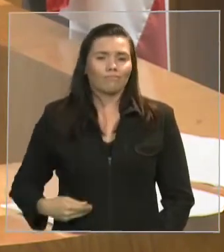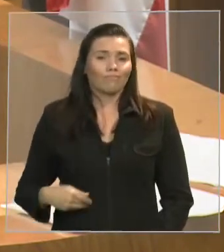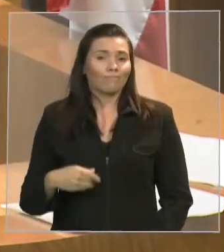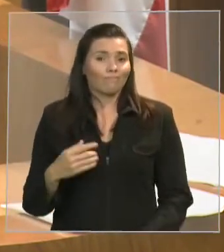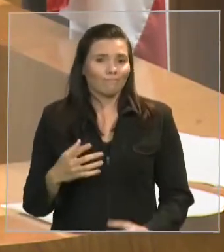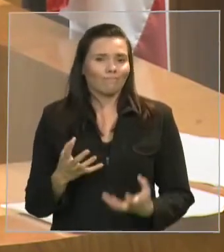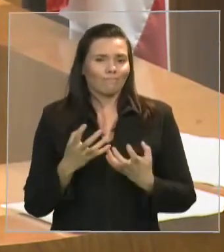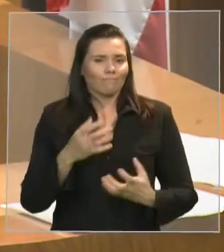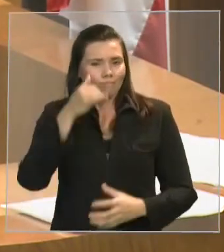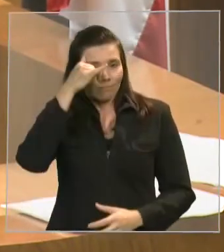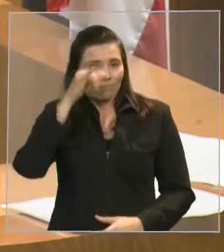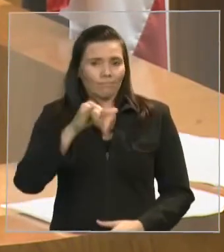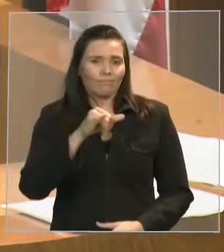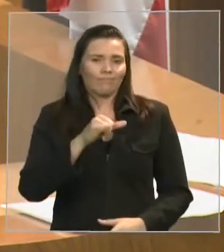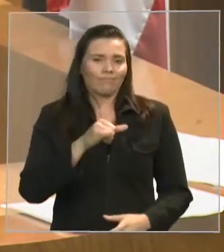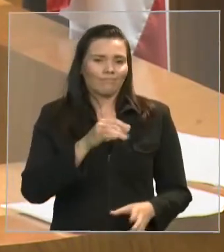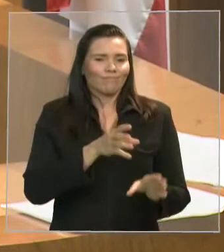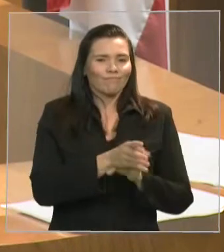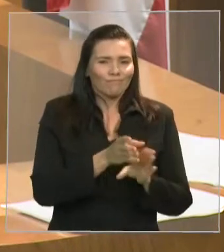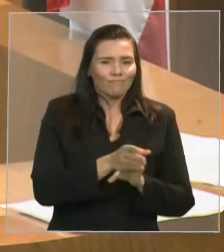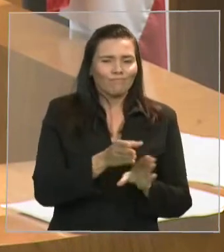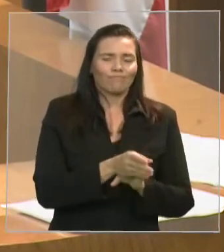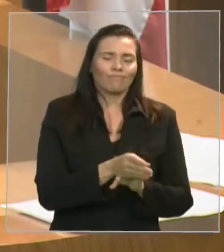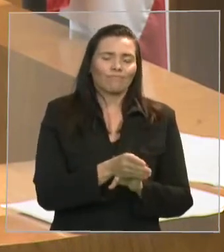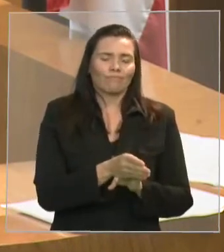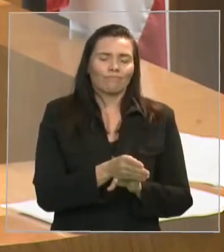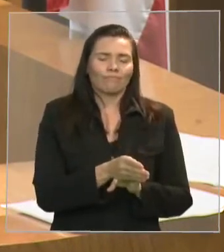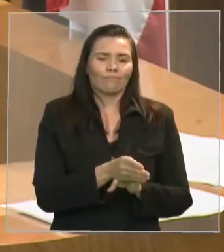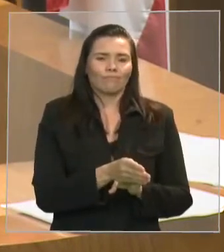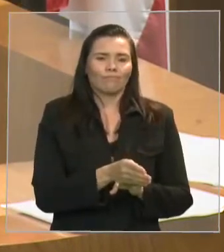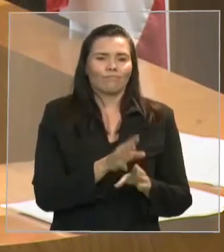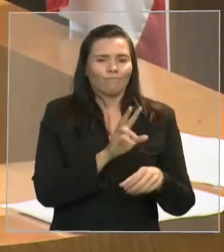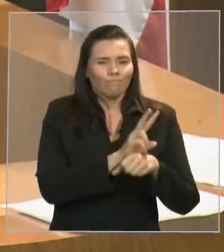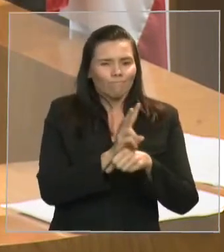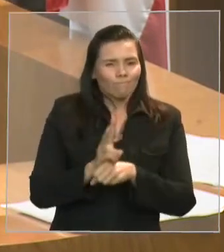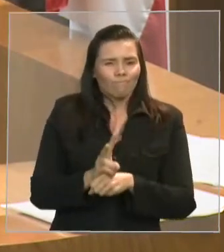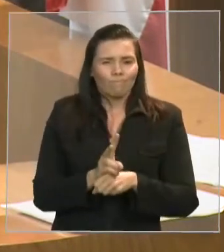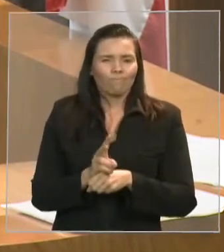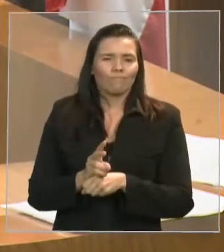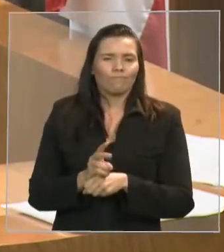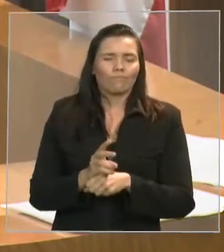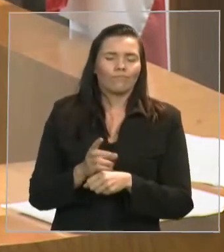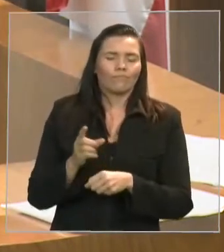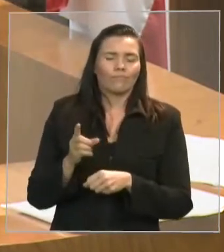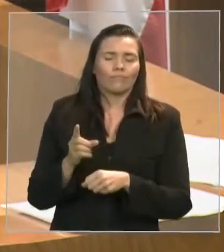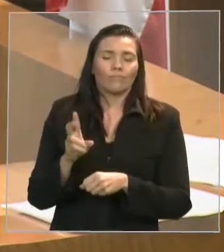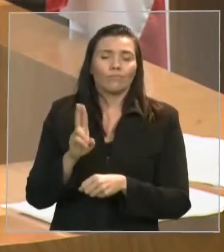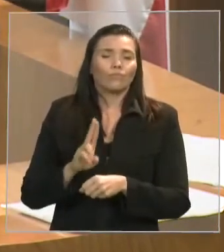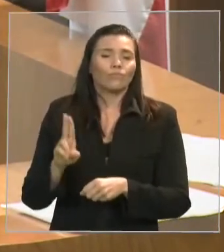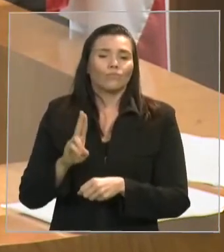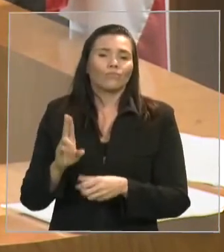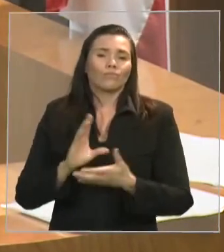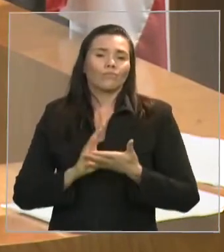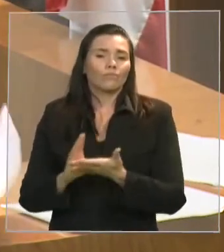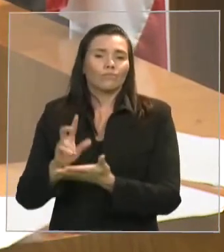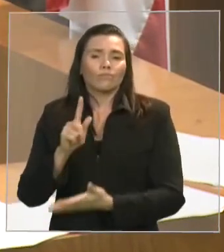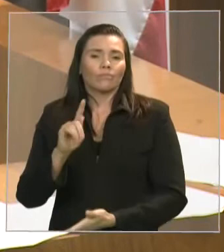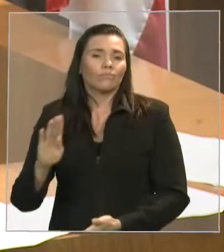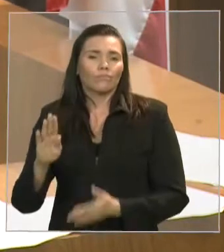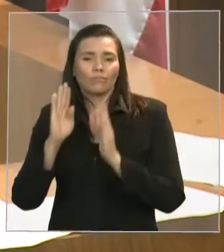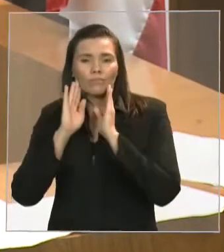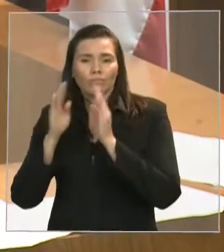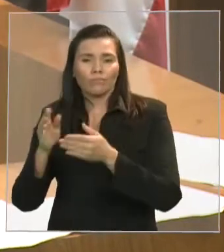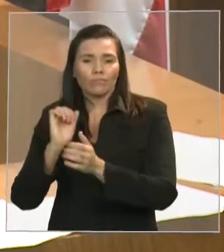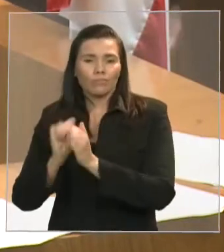provisória, qual é? Retirar o Conselho Deliberativo, Controlador e Gestor do Conselho Estadual de Esporte. Mas